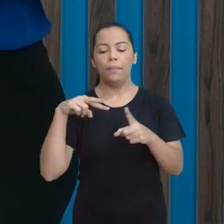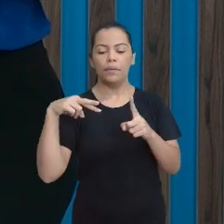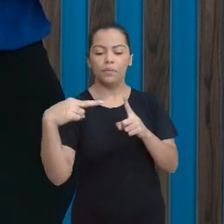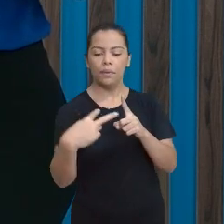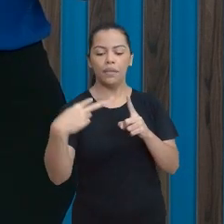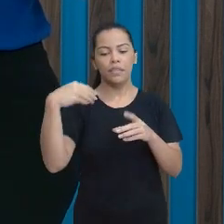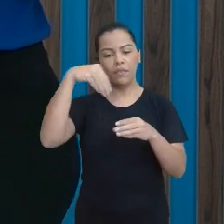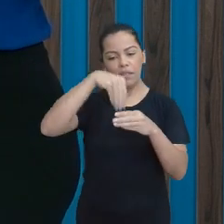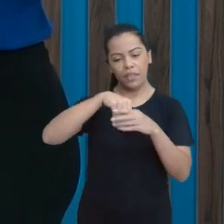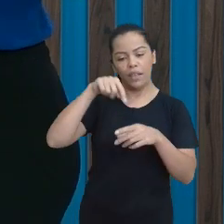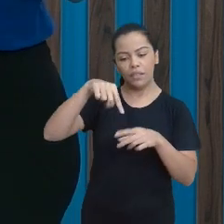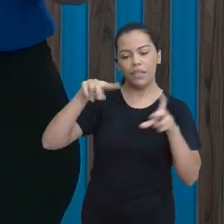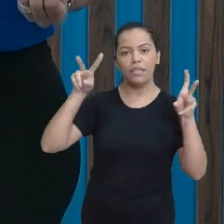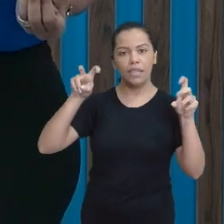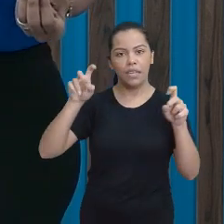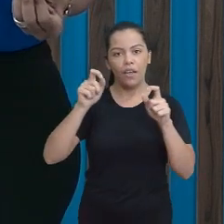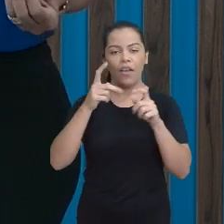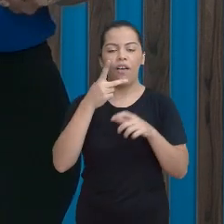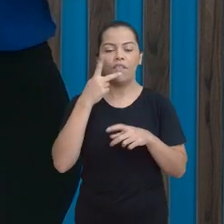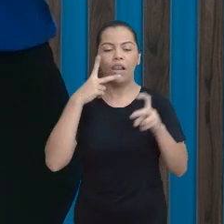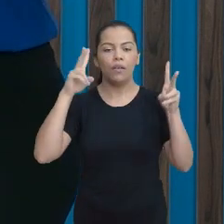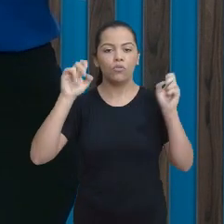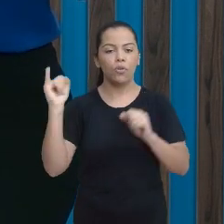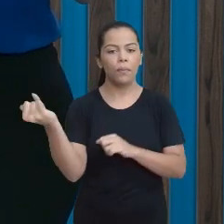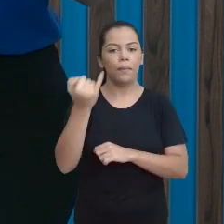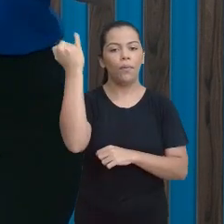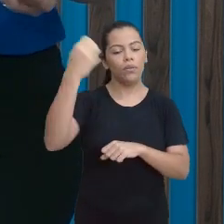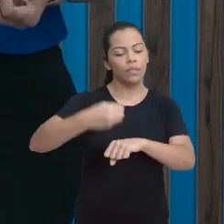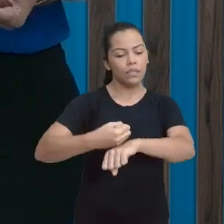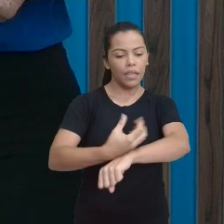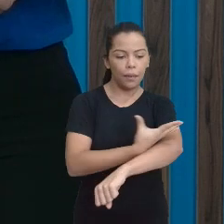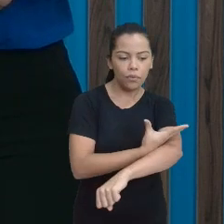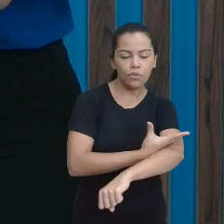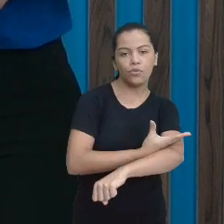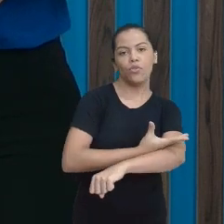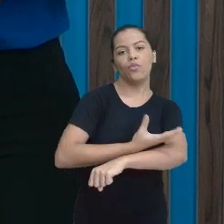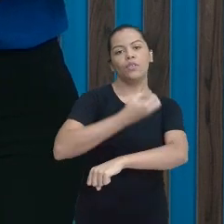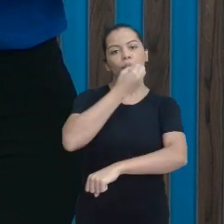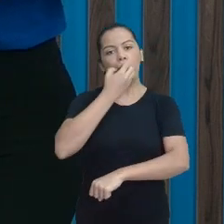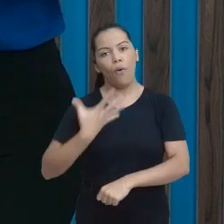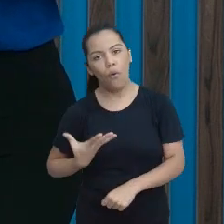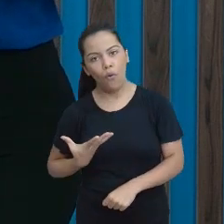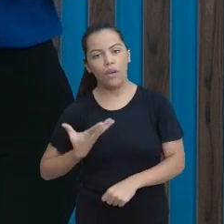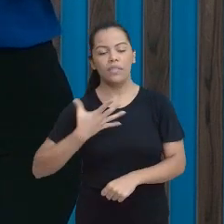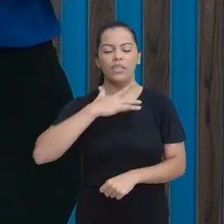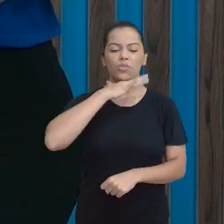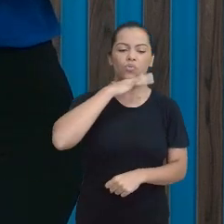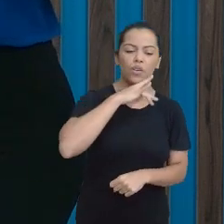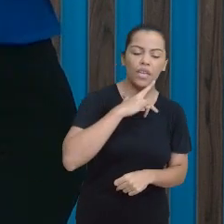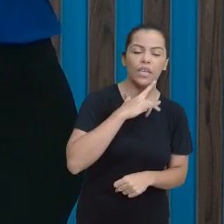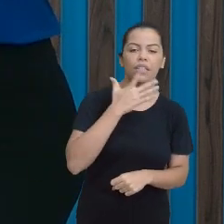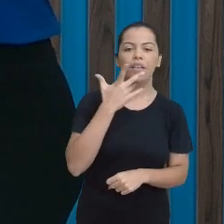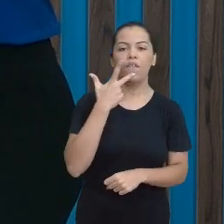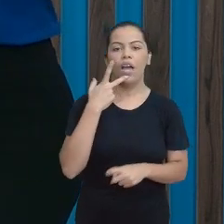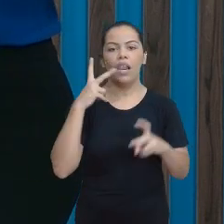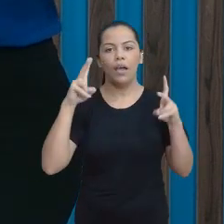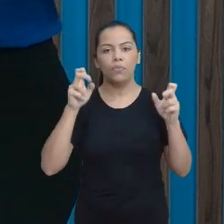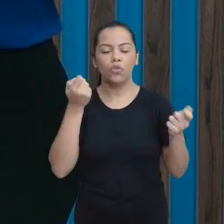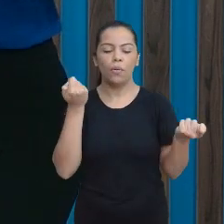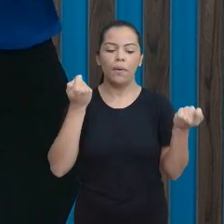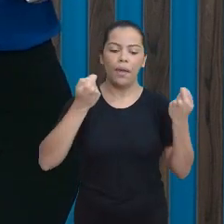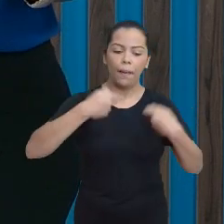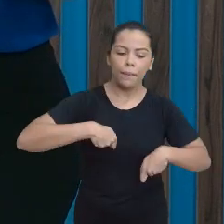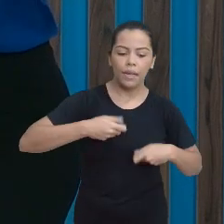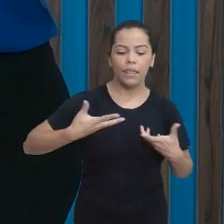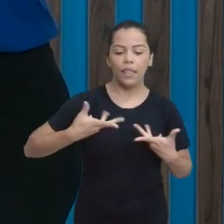temática. Falamos da importância das emoções, as emoções positivas, as emoções negativas. Falamos de habilidades que